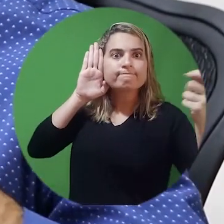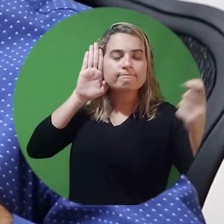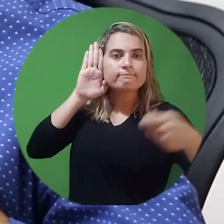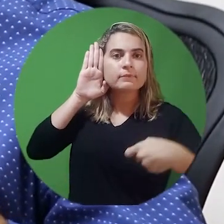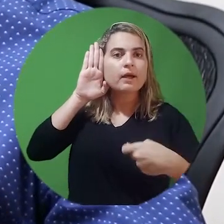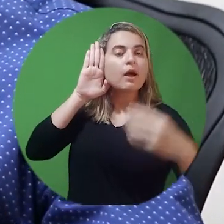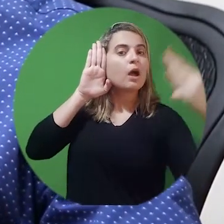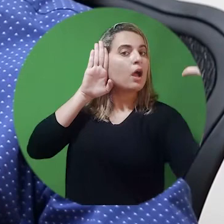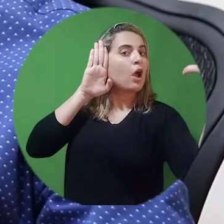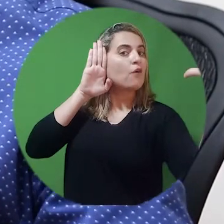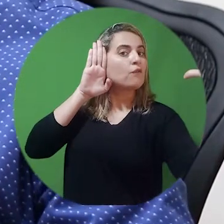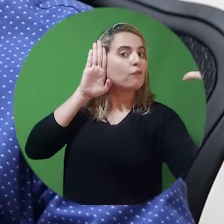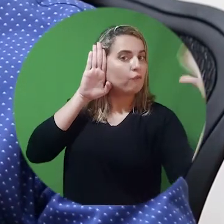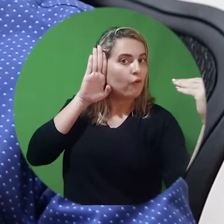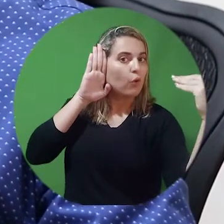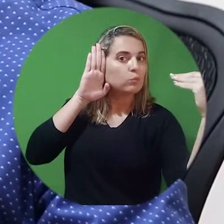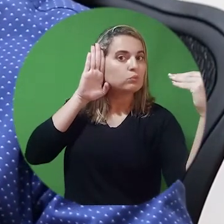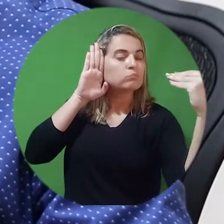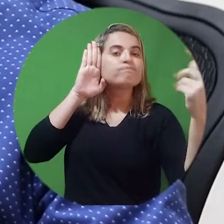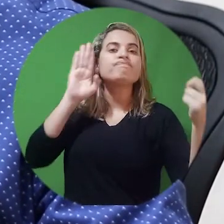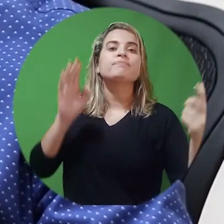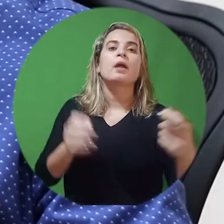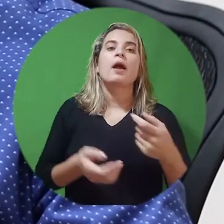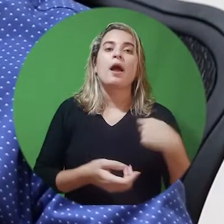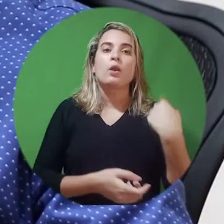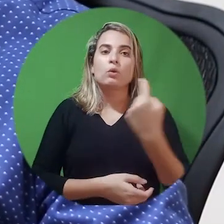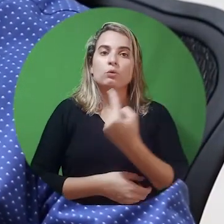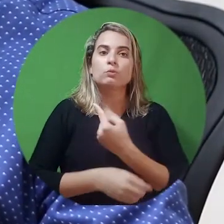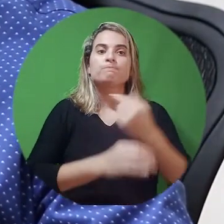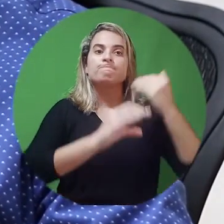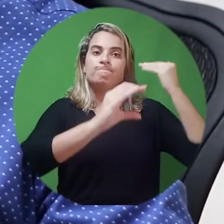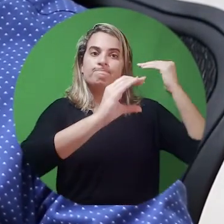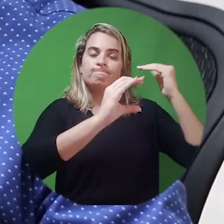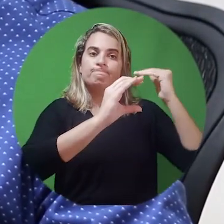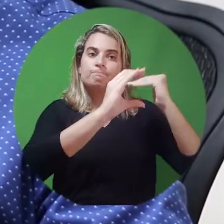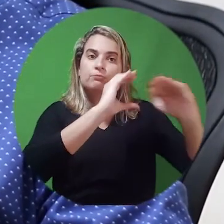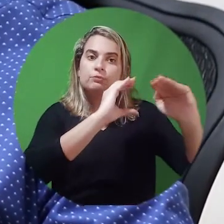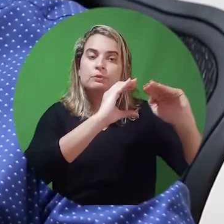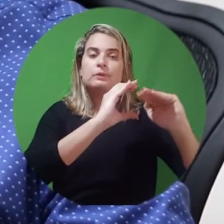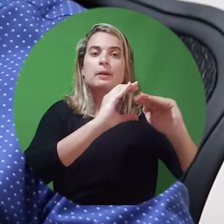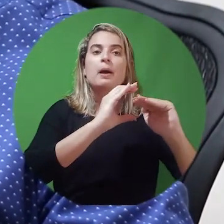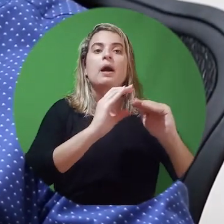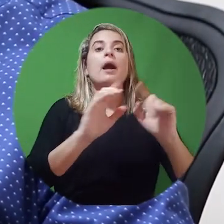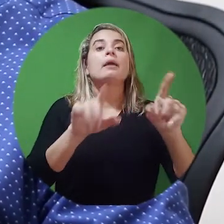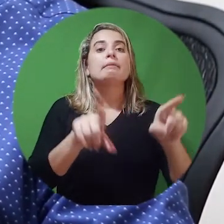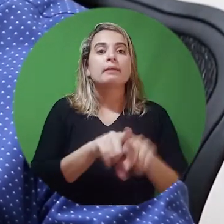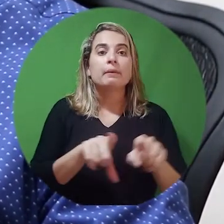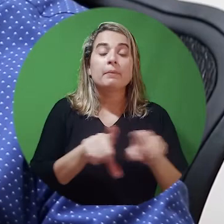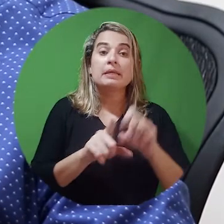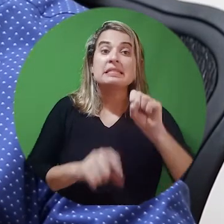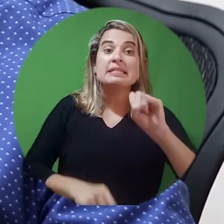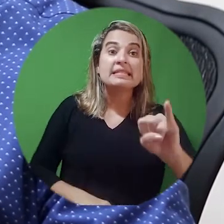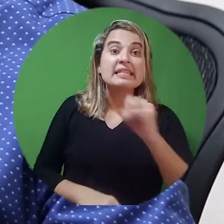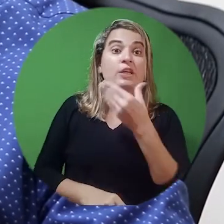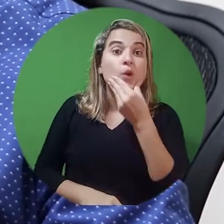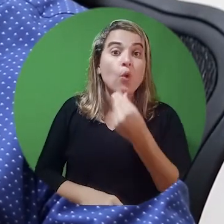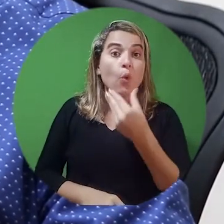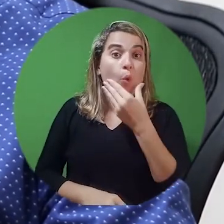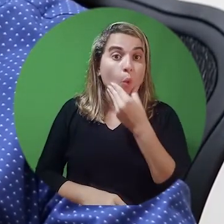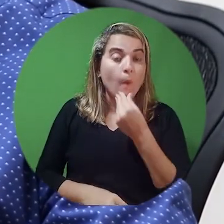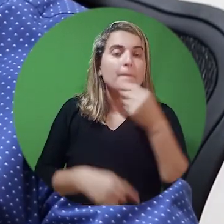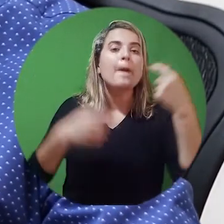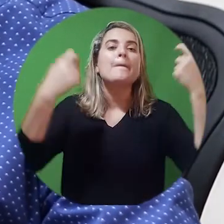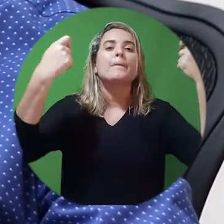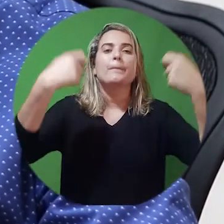no documento dedicação é a mesma pessoa da foto vai enviar para gente se ele for do sexo masculino e tiver também com débito com o serviço